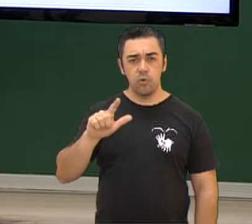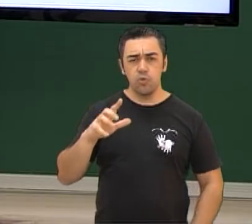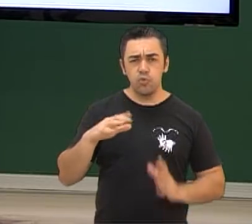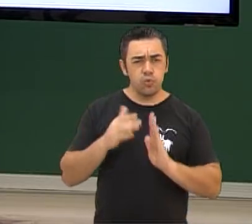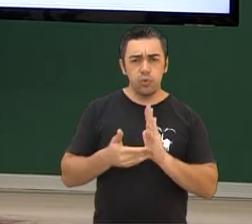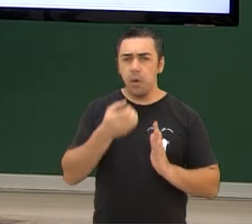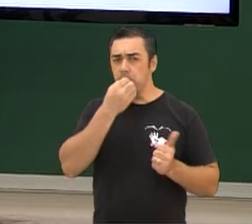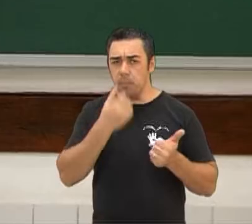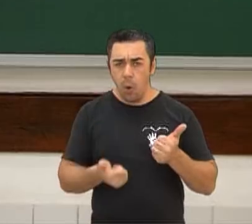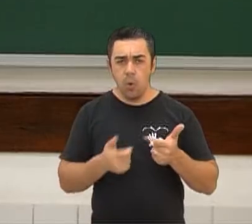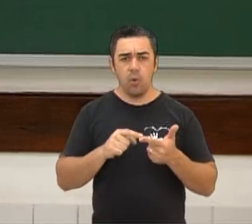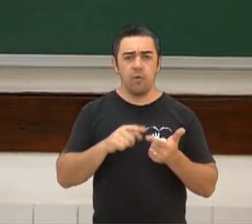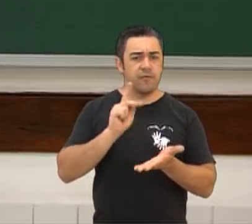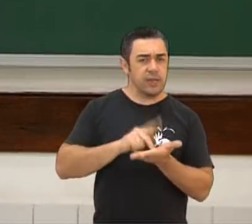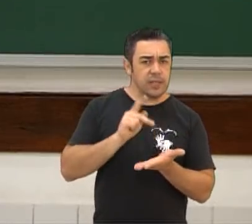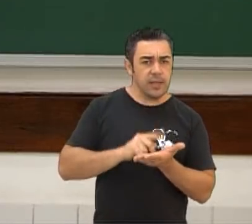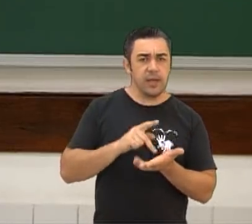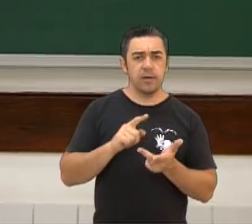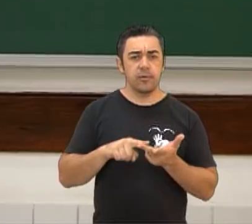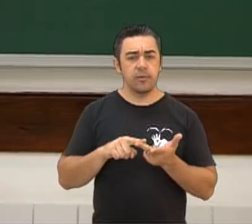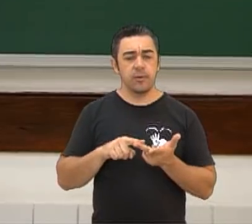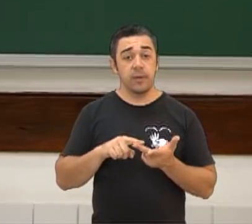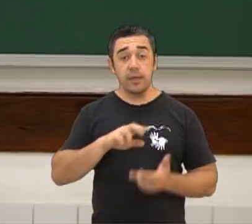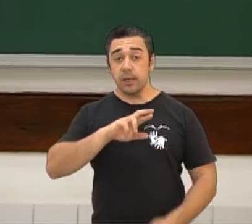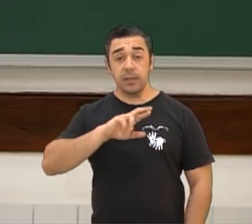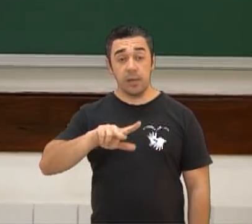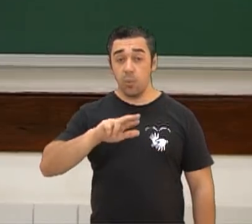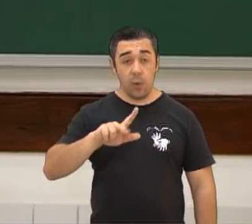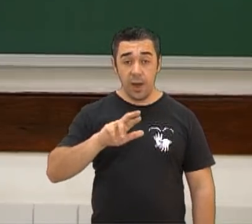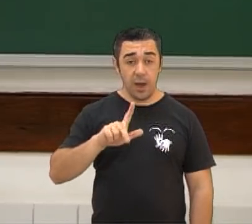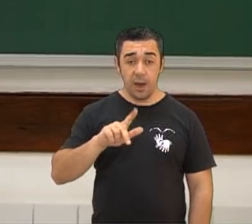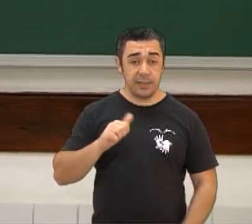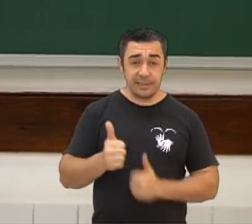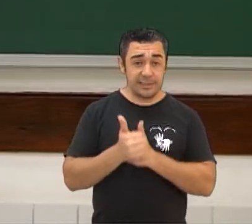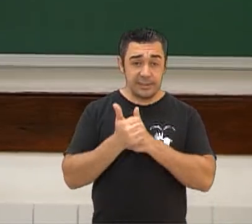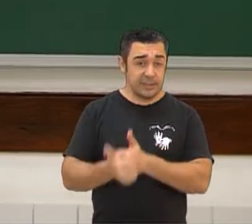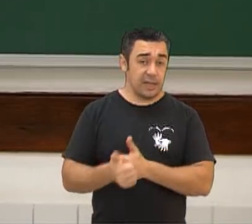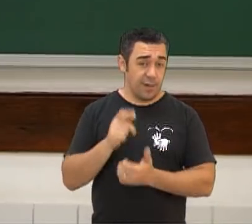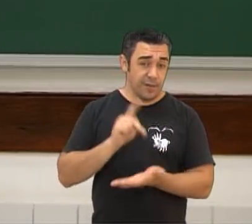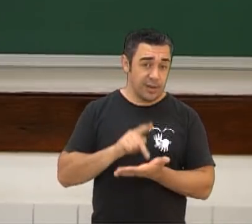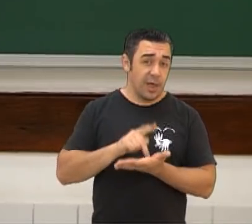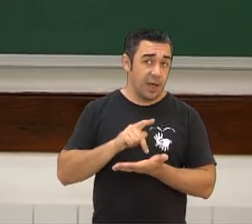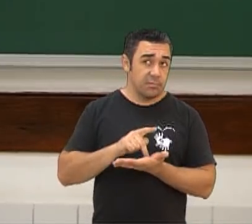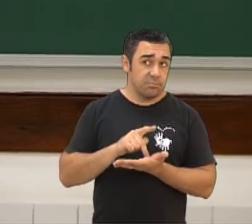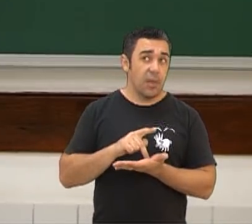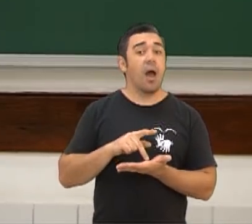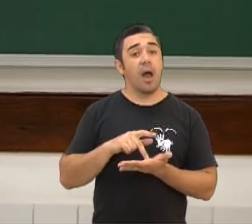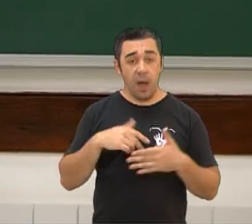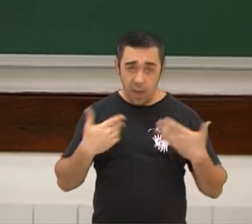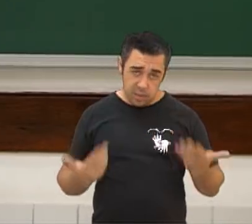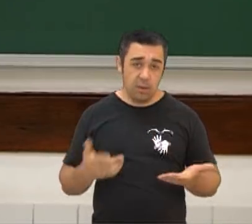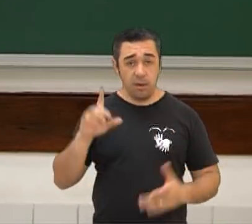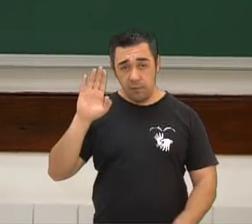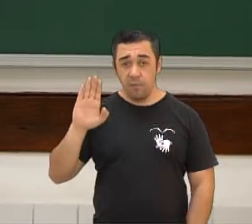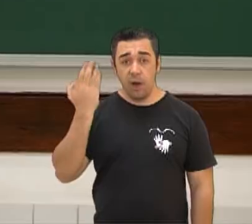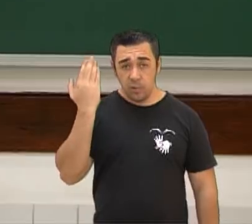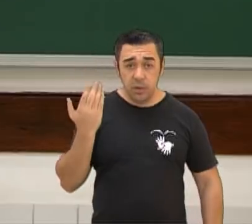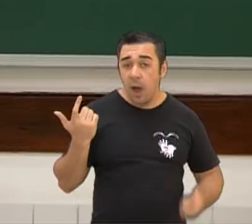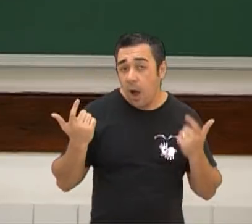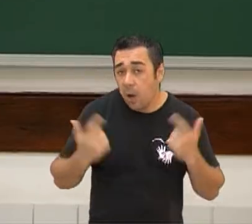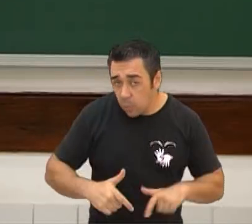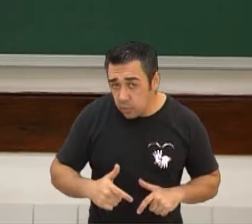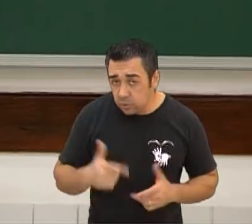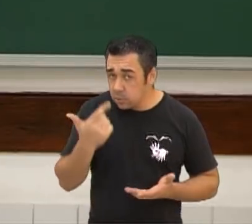verdadeiro. Logo, tudo que não condizesse, não tivesse de acordo com essa verdade, seria falso. Aonde essa verdade não